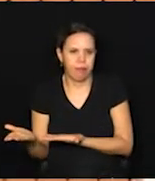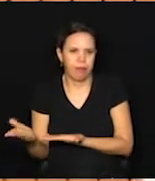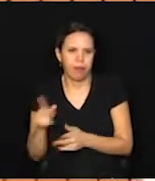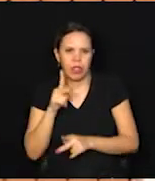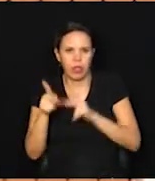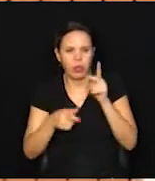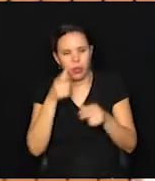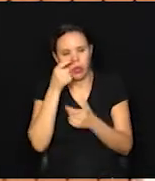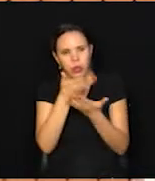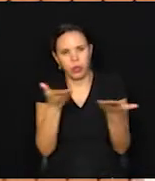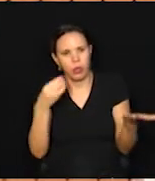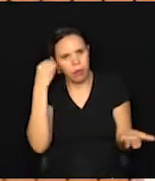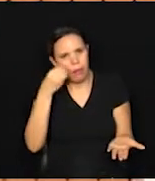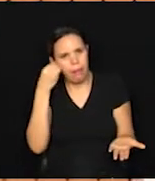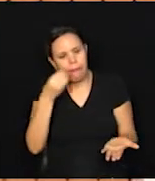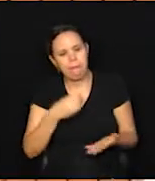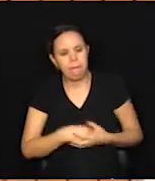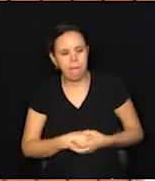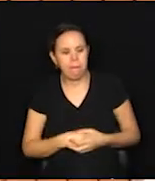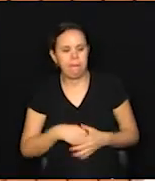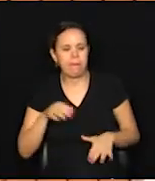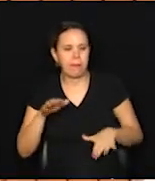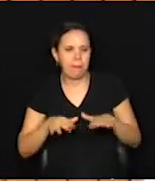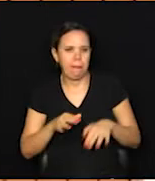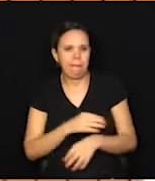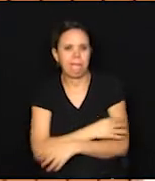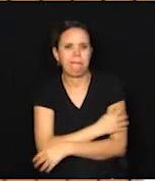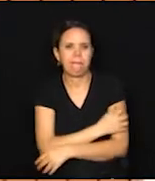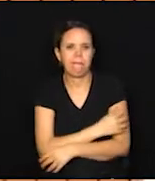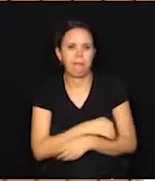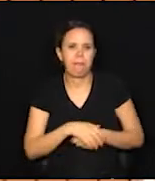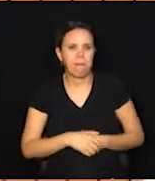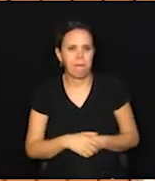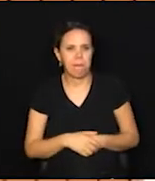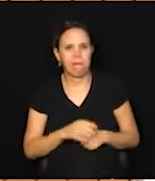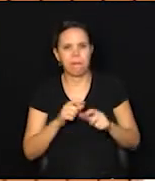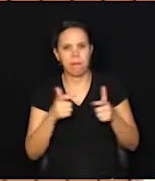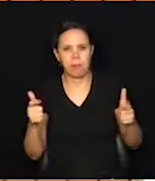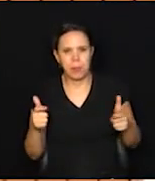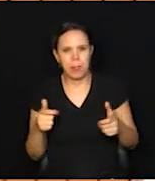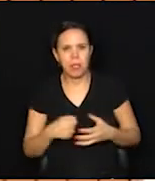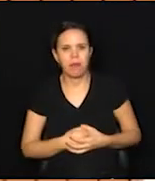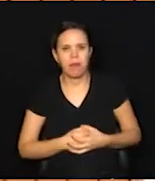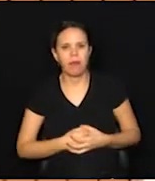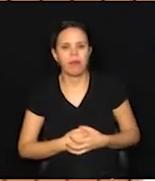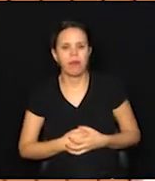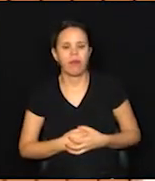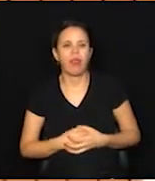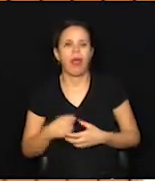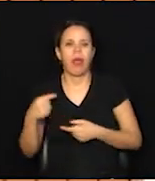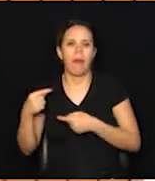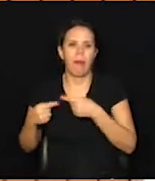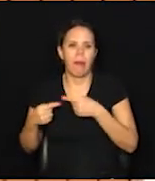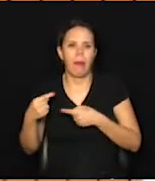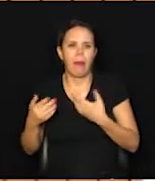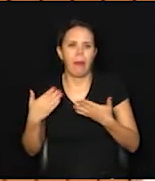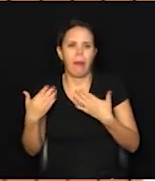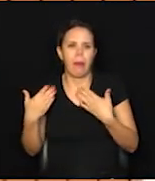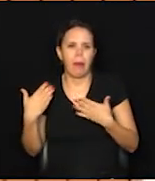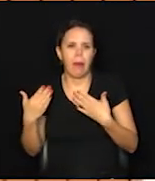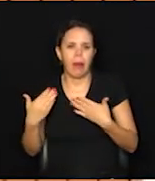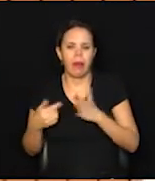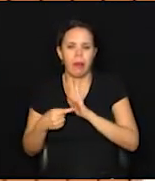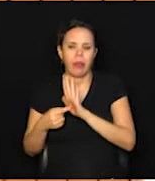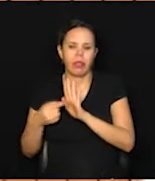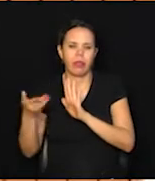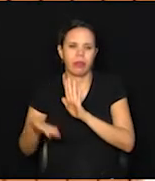pessoas verem que muitas vezes, né, ou na grande maioria das vezes, os debates que são colocados aqui